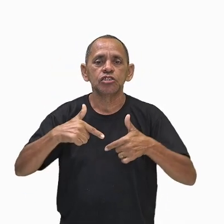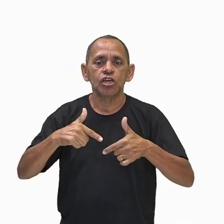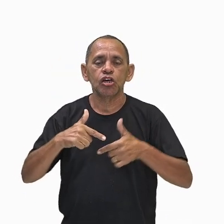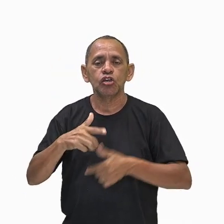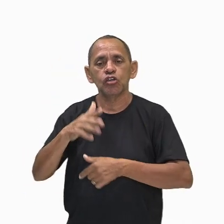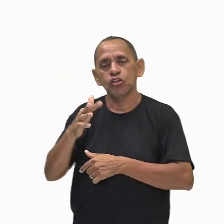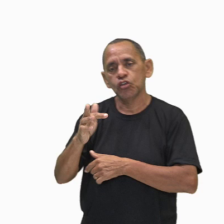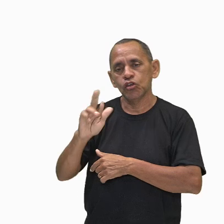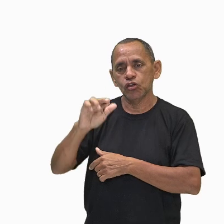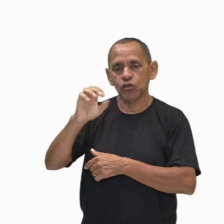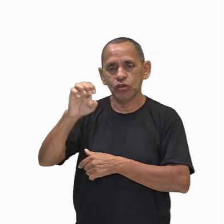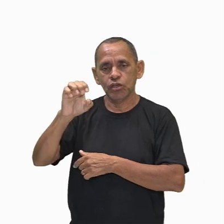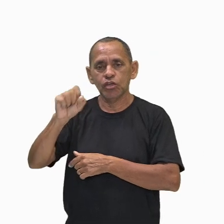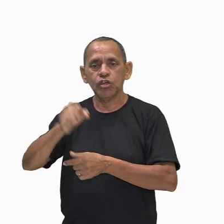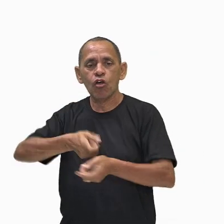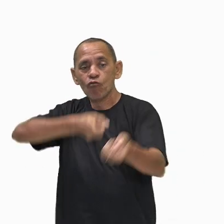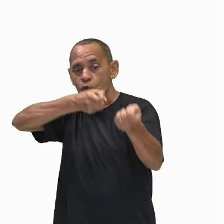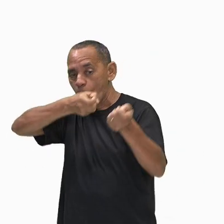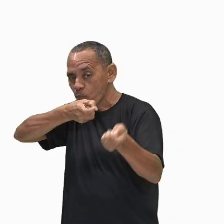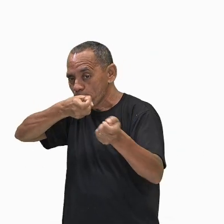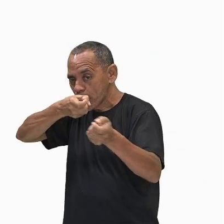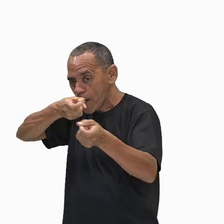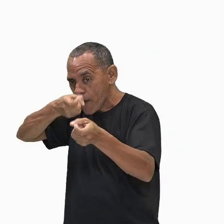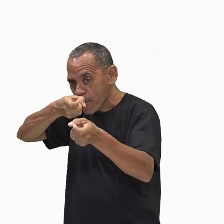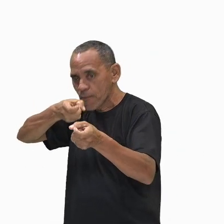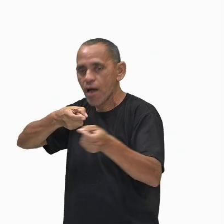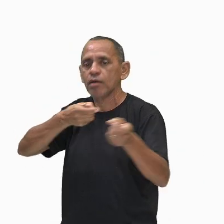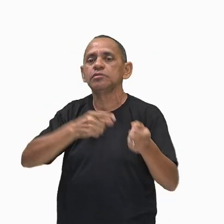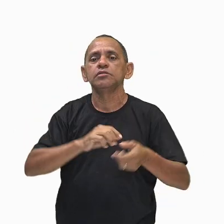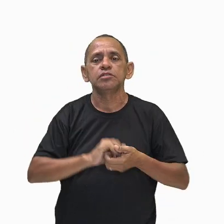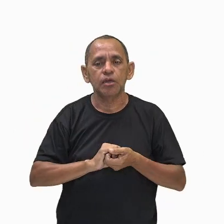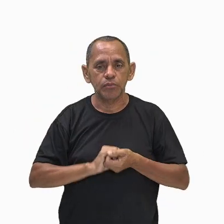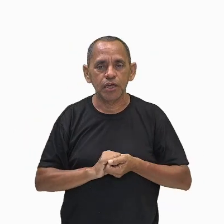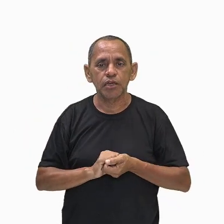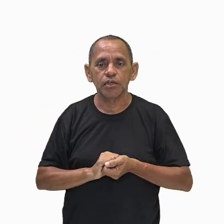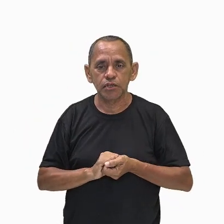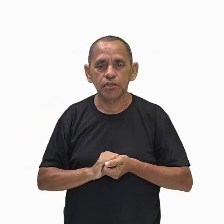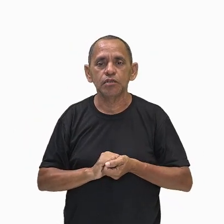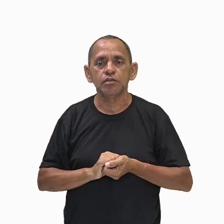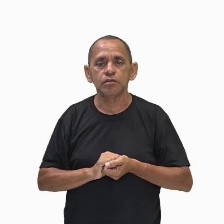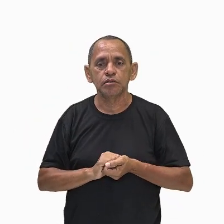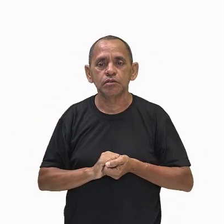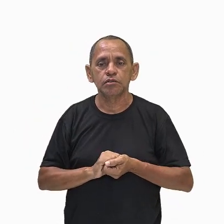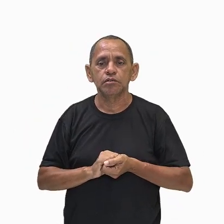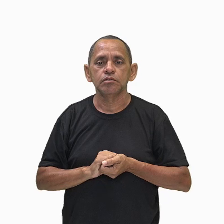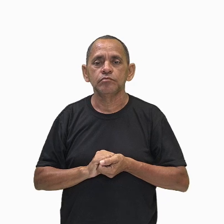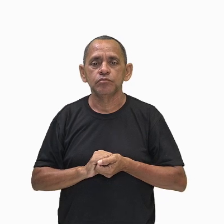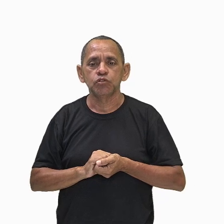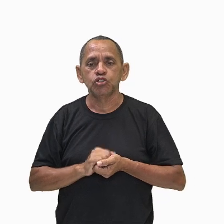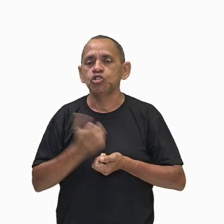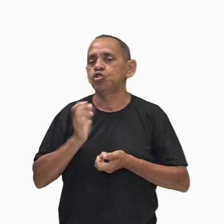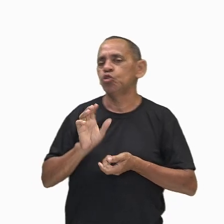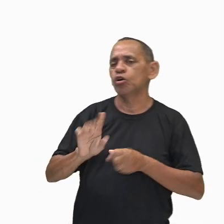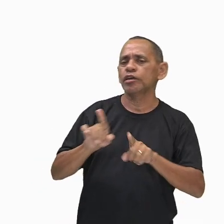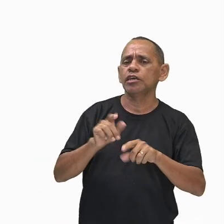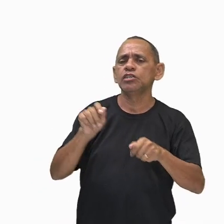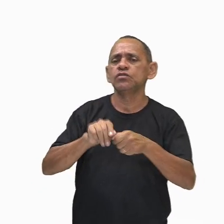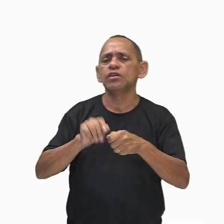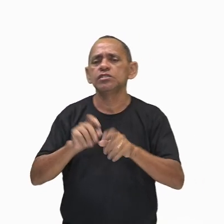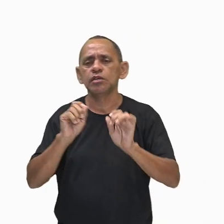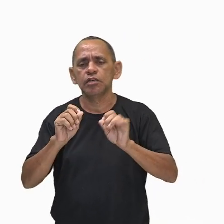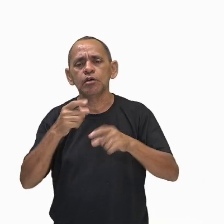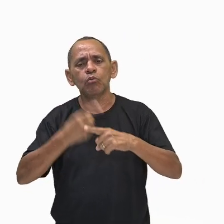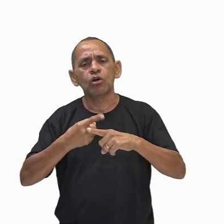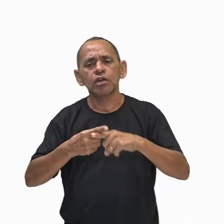o carrasco encarregado de aplicar-lhes a força recusou-se a fazê-lo, né, já que ele era aí